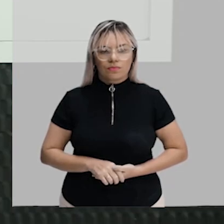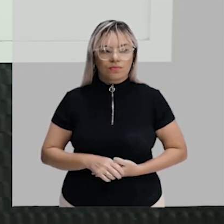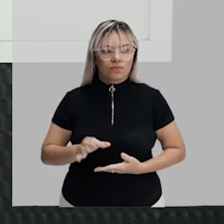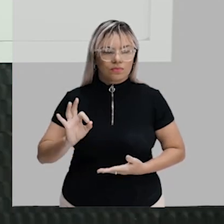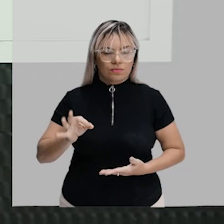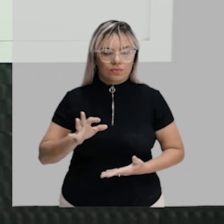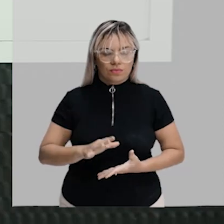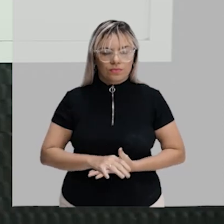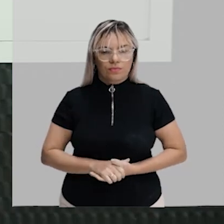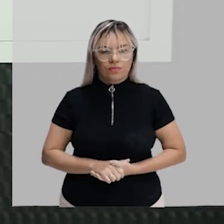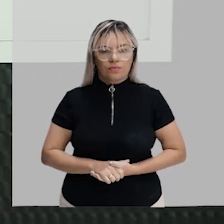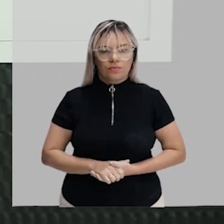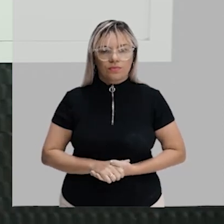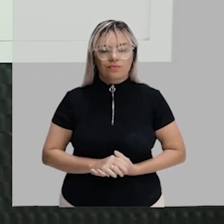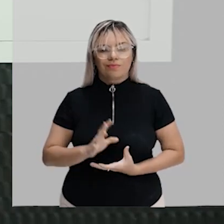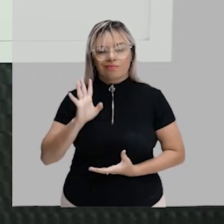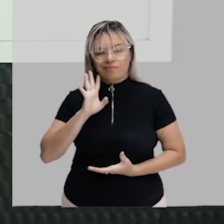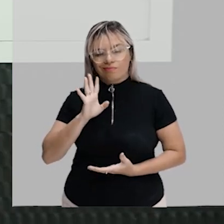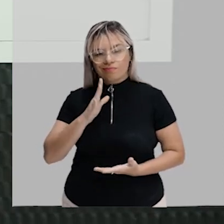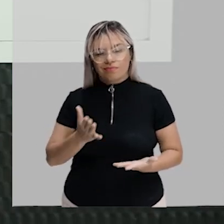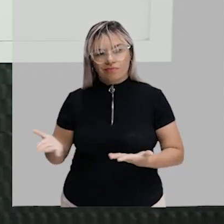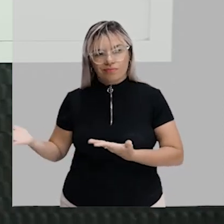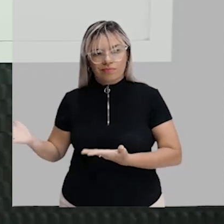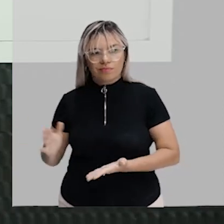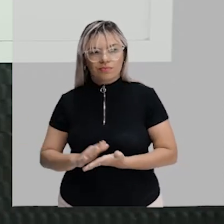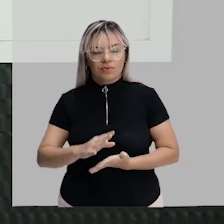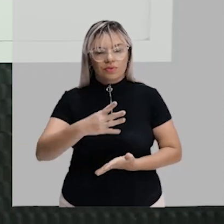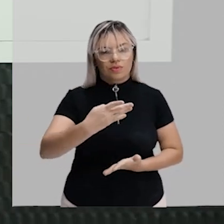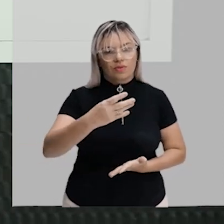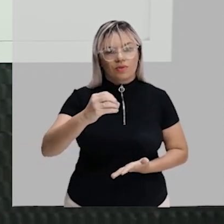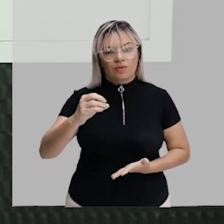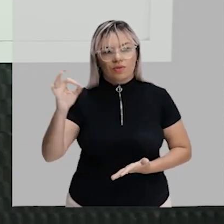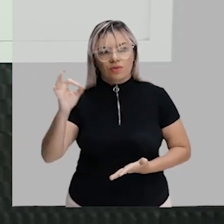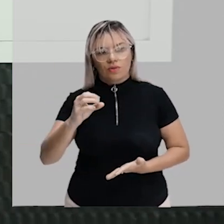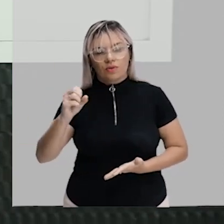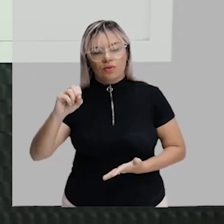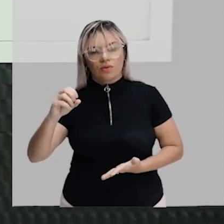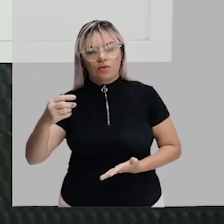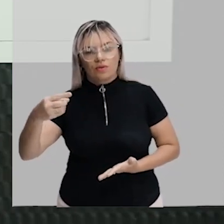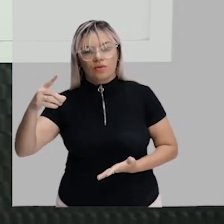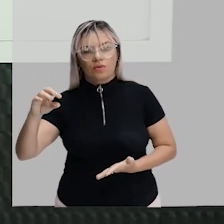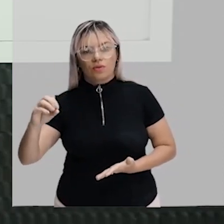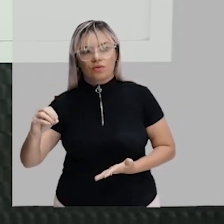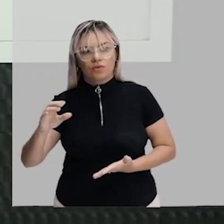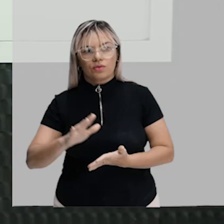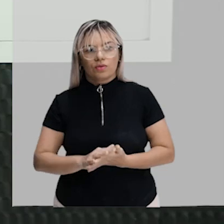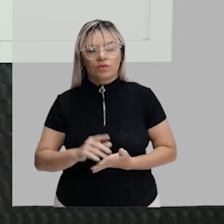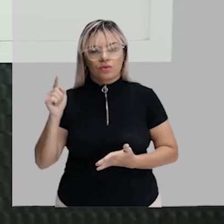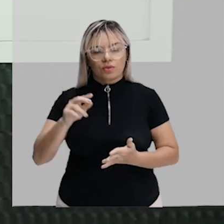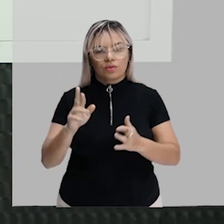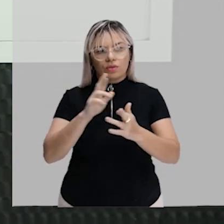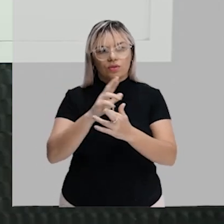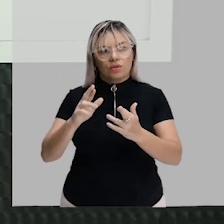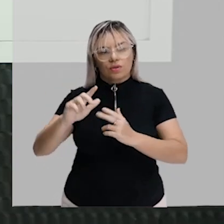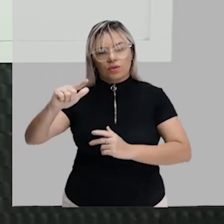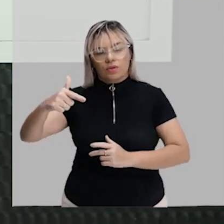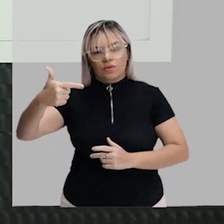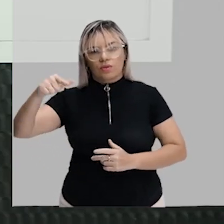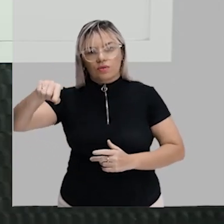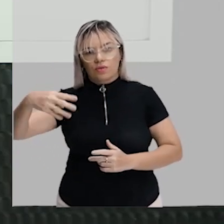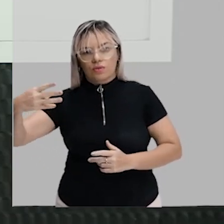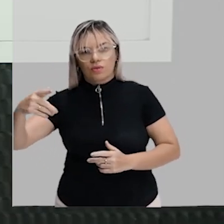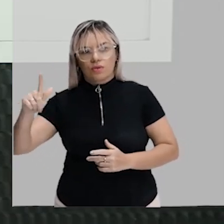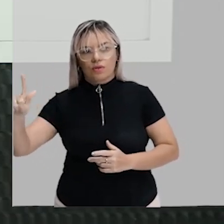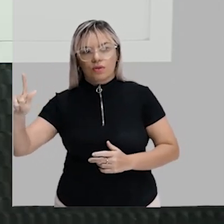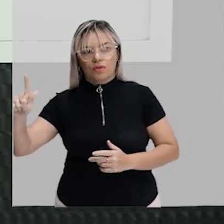Certo? Beleza. Então esse 40% de sódio corresponde justamente a esse